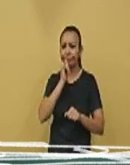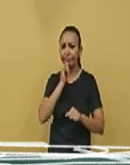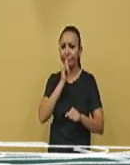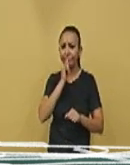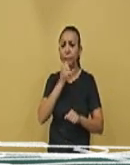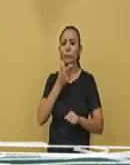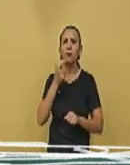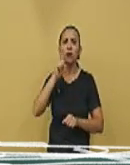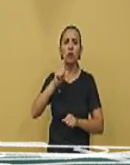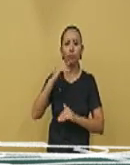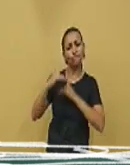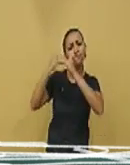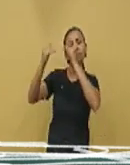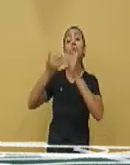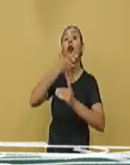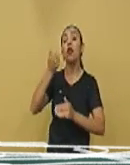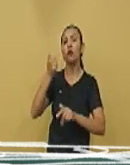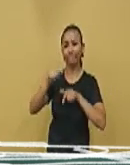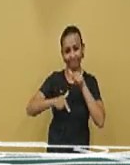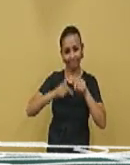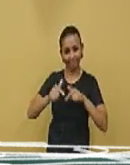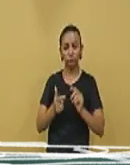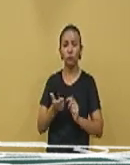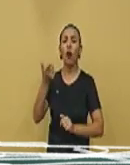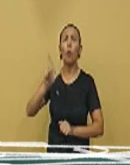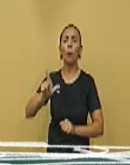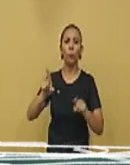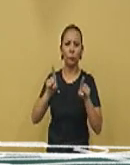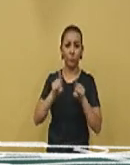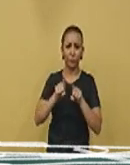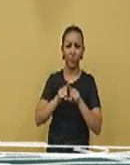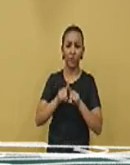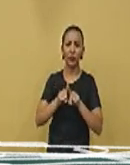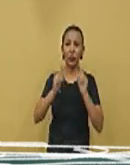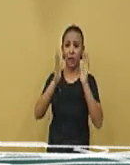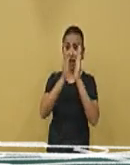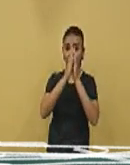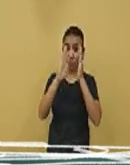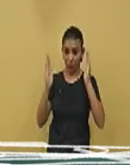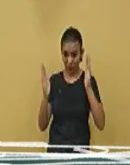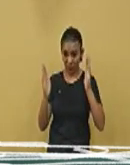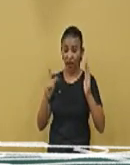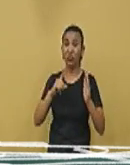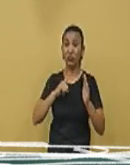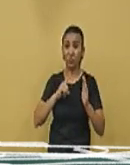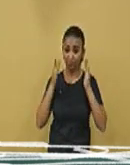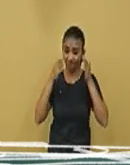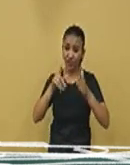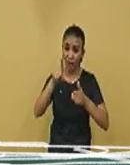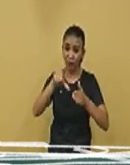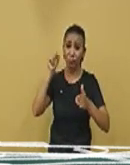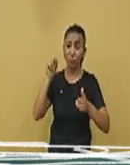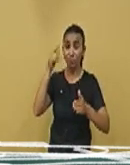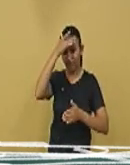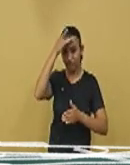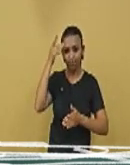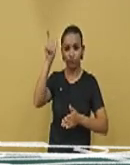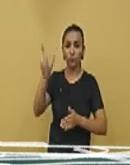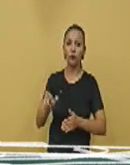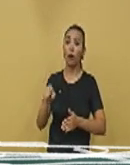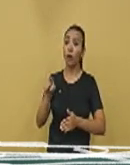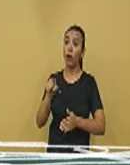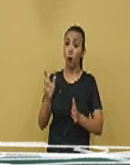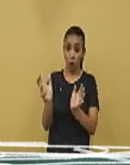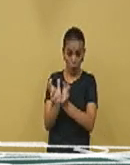melhor conta do serviço, né? Outro, na biblioteca especificamente, a gente escolheu a pessoa que vocês